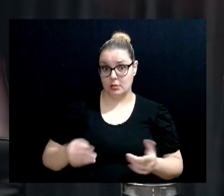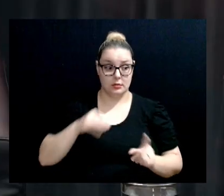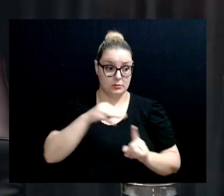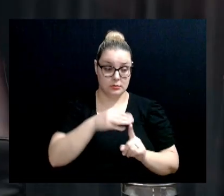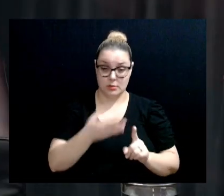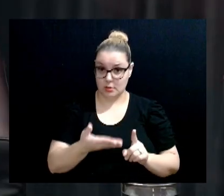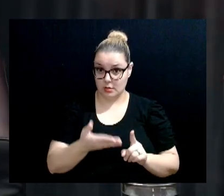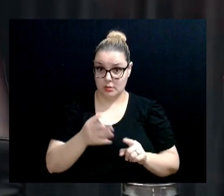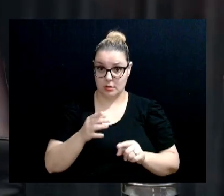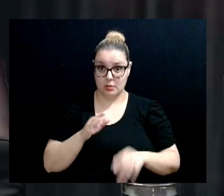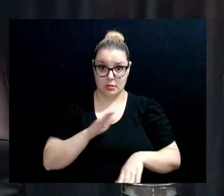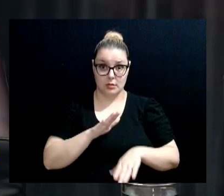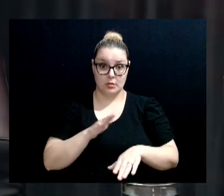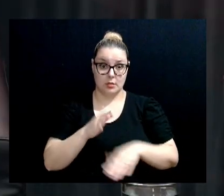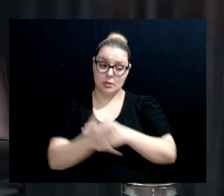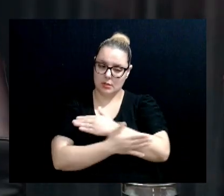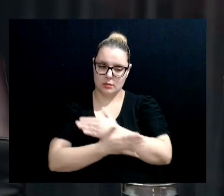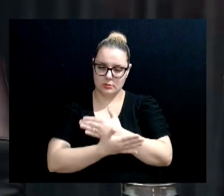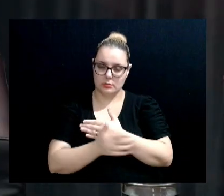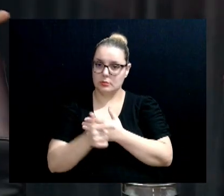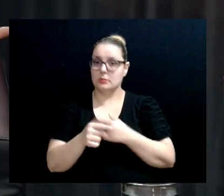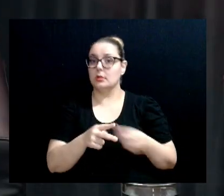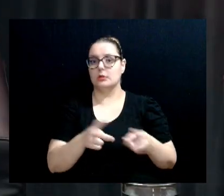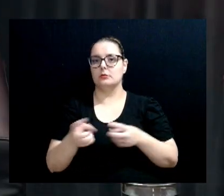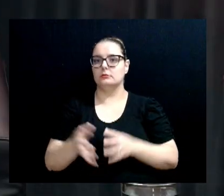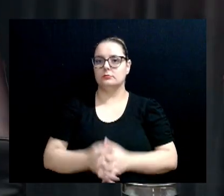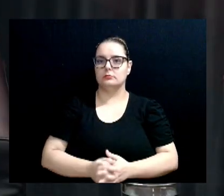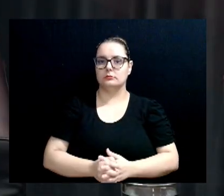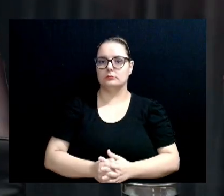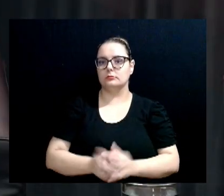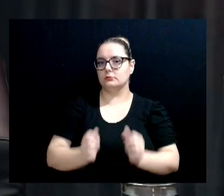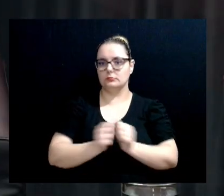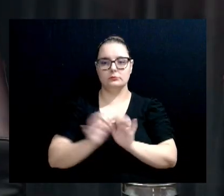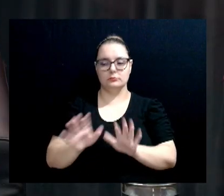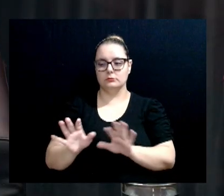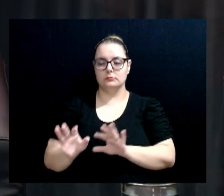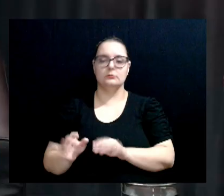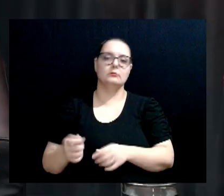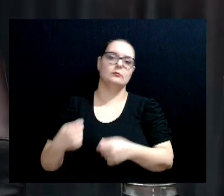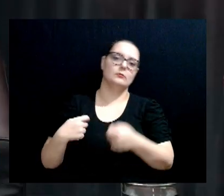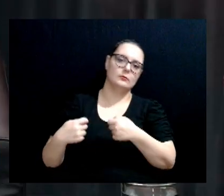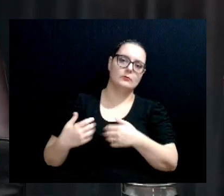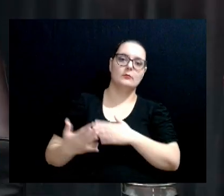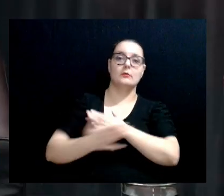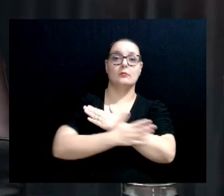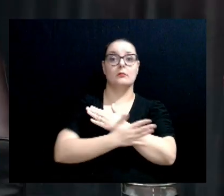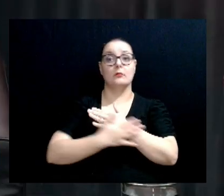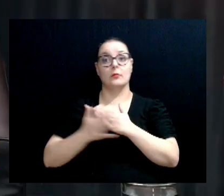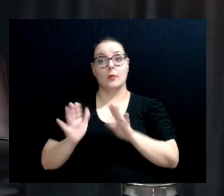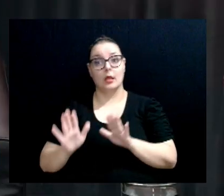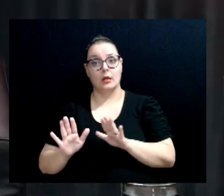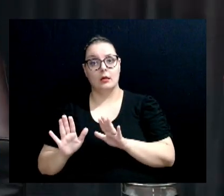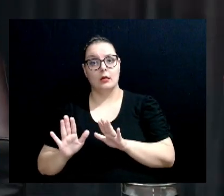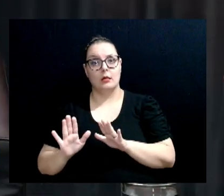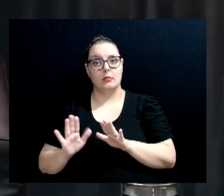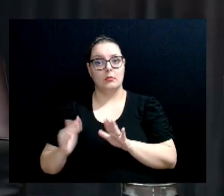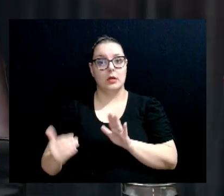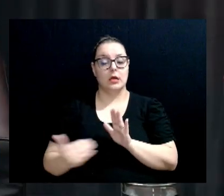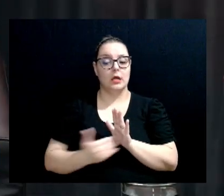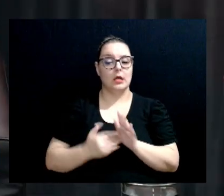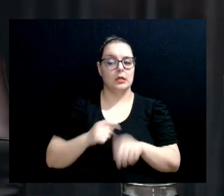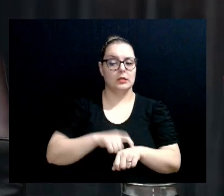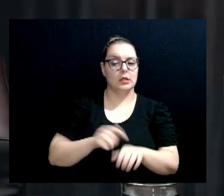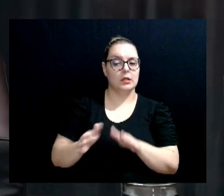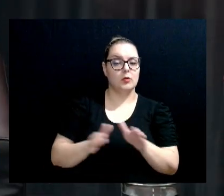não tem essa percepção, né? Tá junto comigo, ele a comanda, tá me auxiliando, mas até que ponto isso gera ali uma culpa,